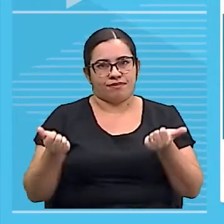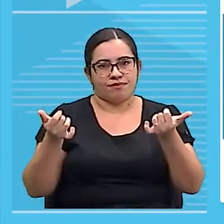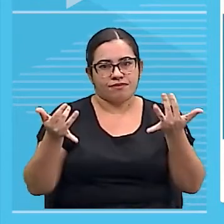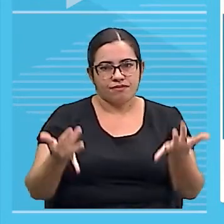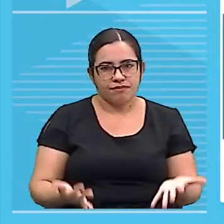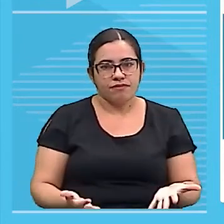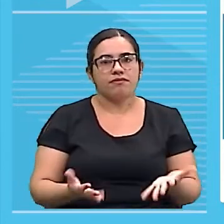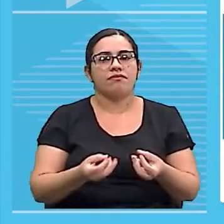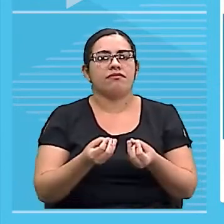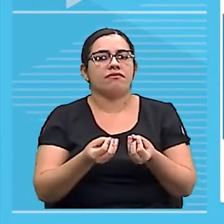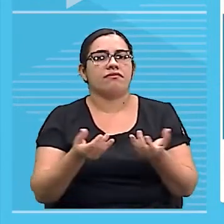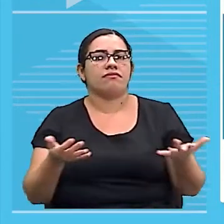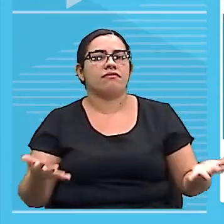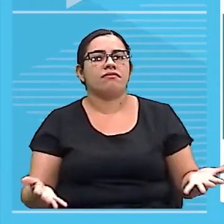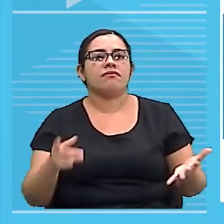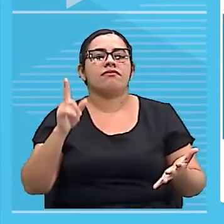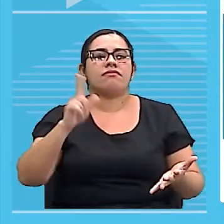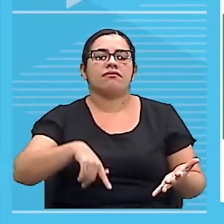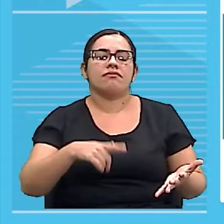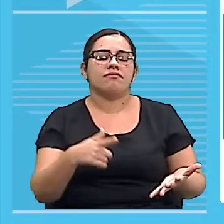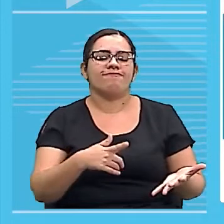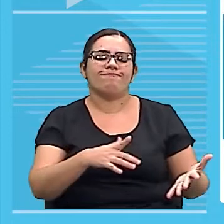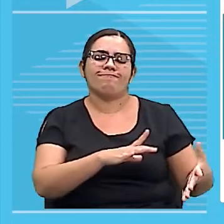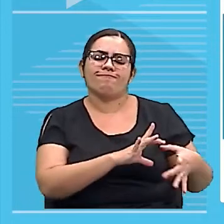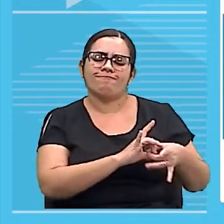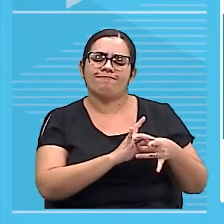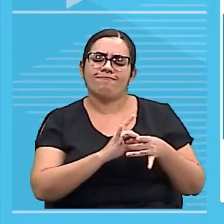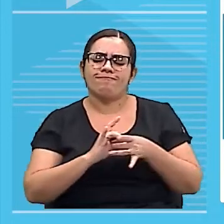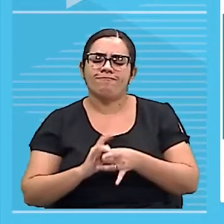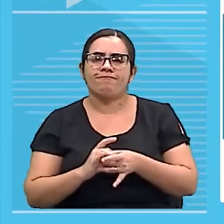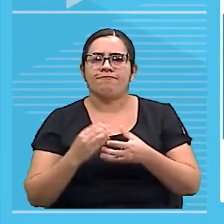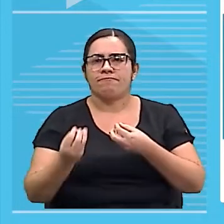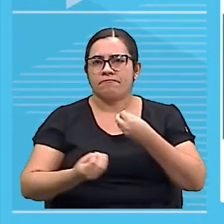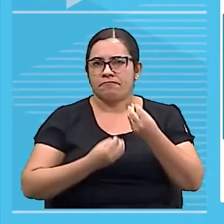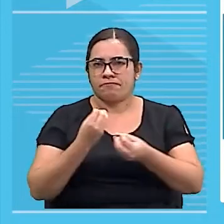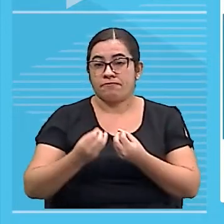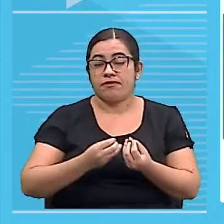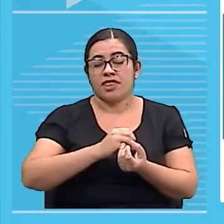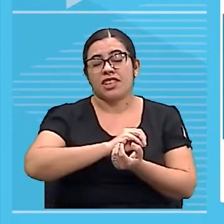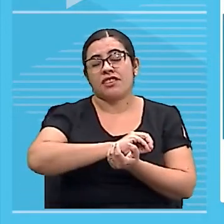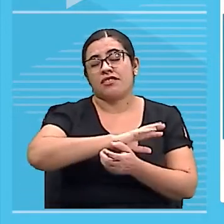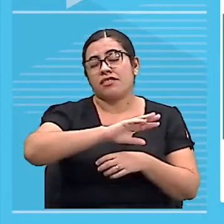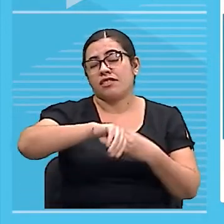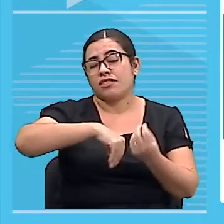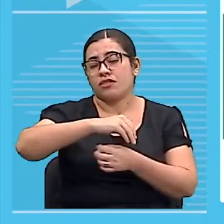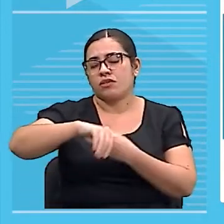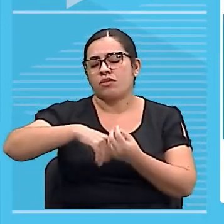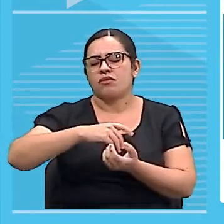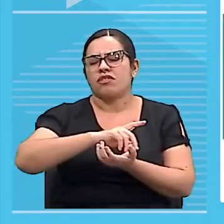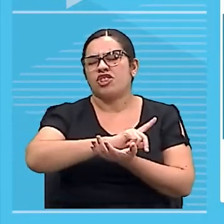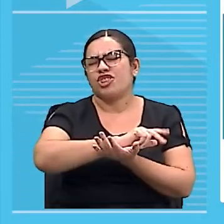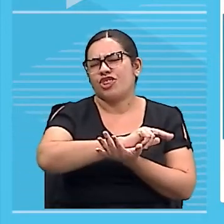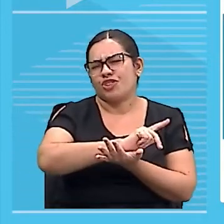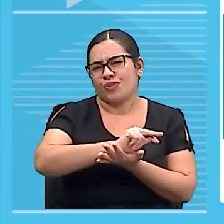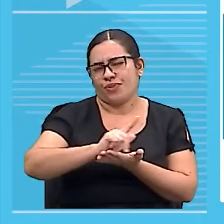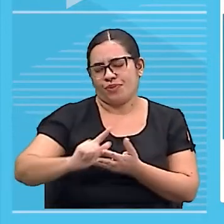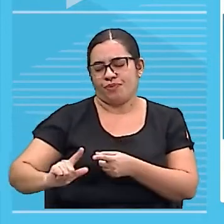esse tipo de associação é uma união de vários resistores